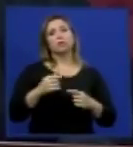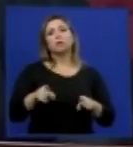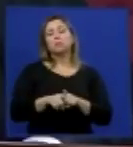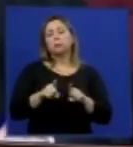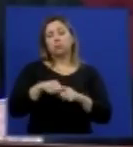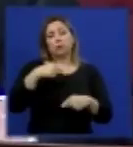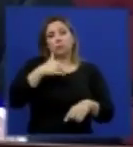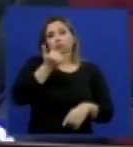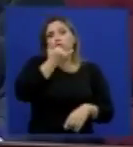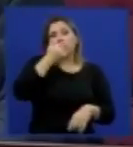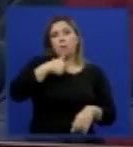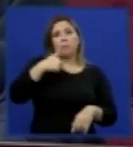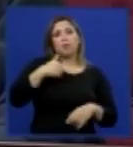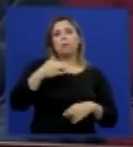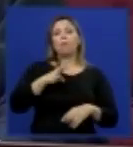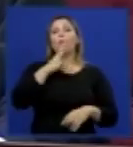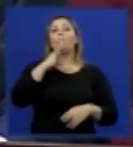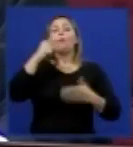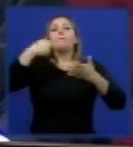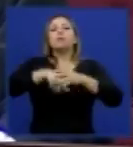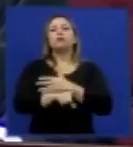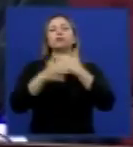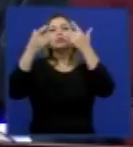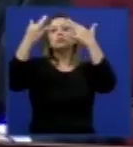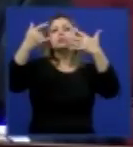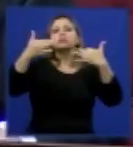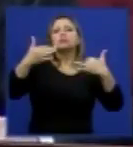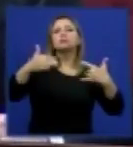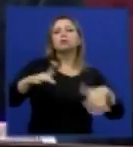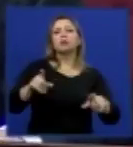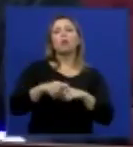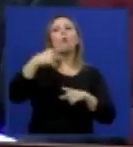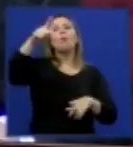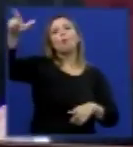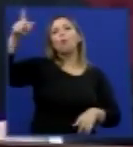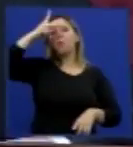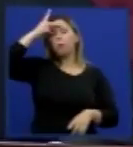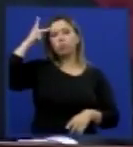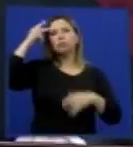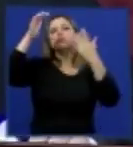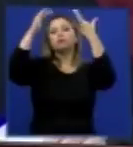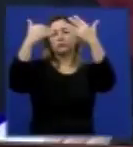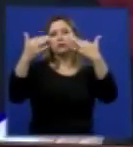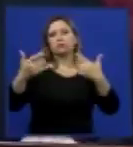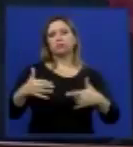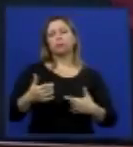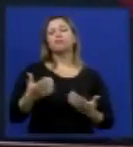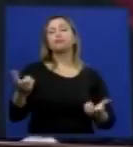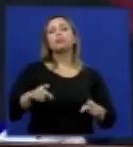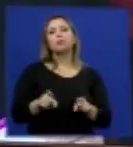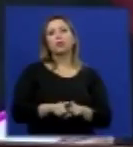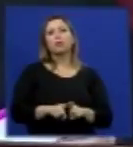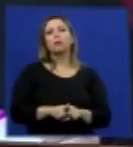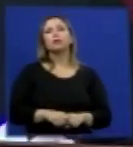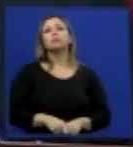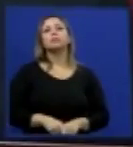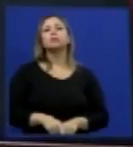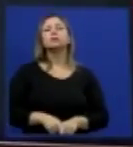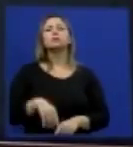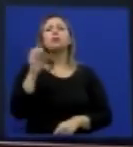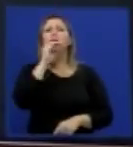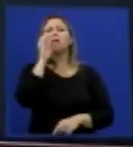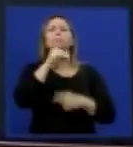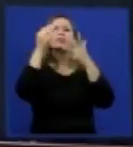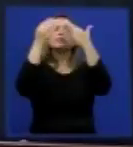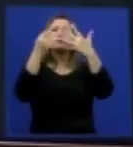na minha exposição aqui, nesse momento, desenvolver essa questão. Mas eu gostaria, senhora presidente, de rapidamente,